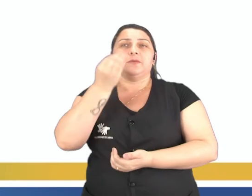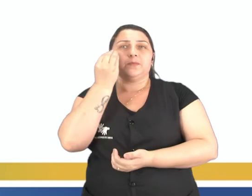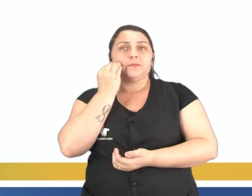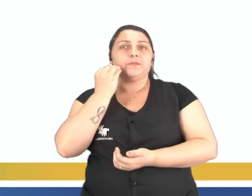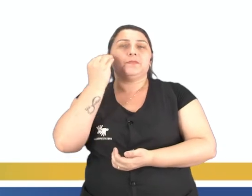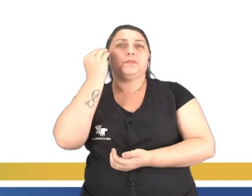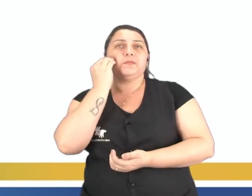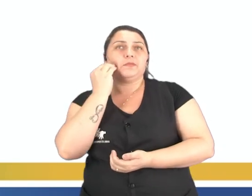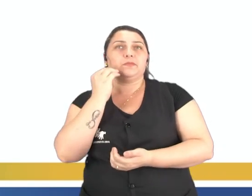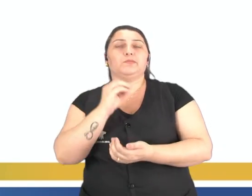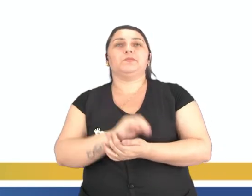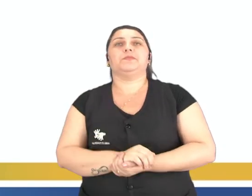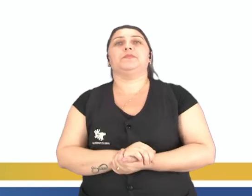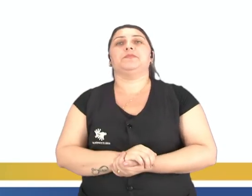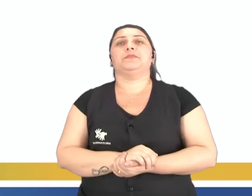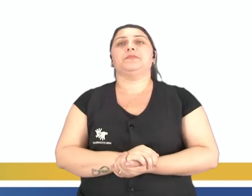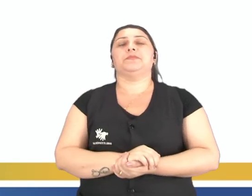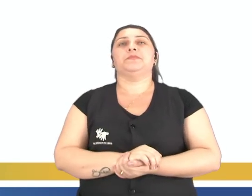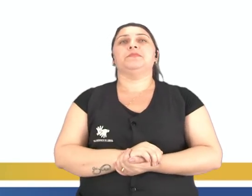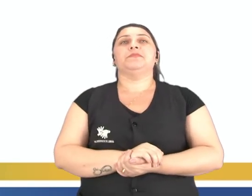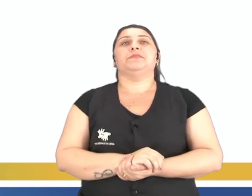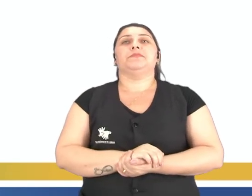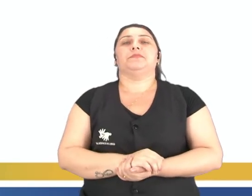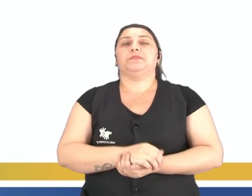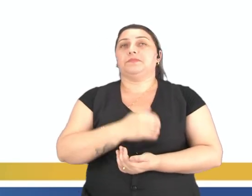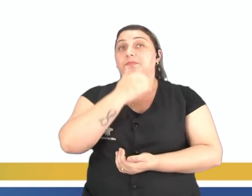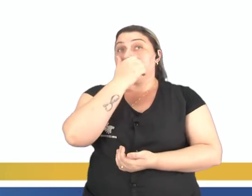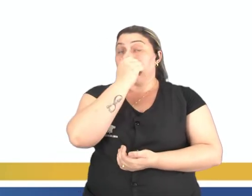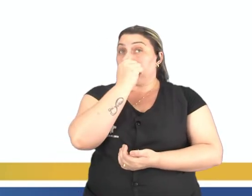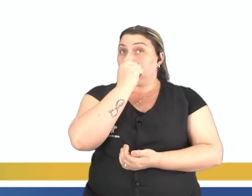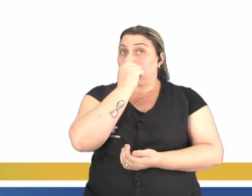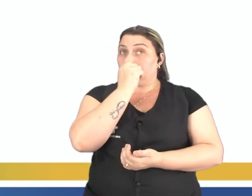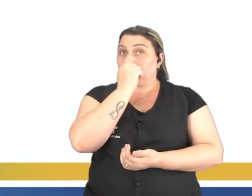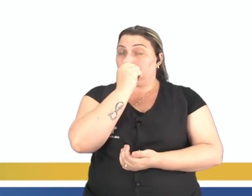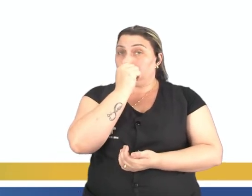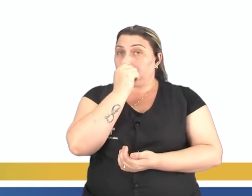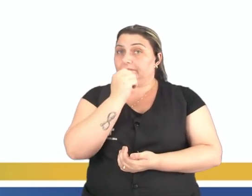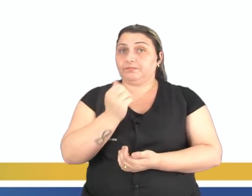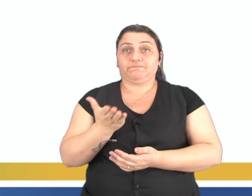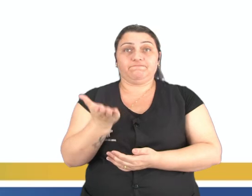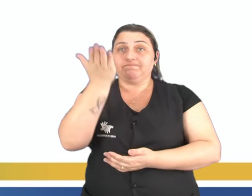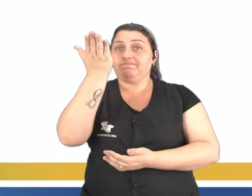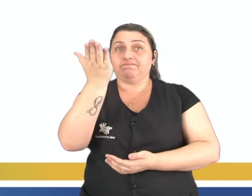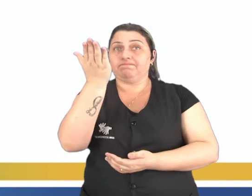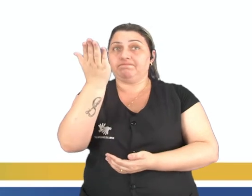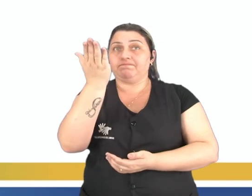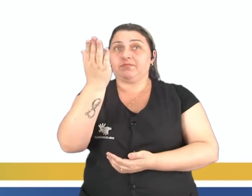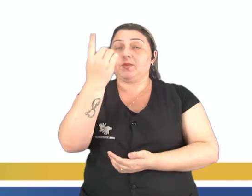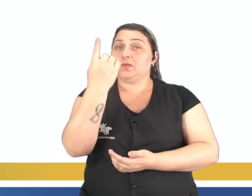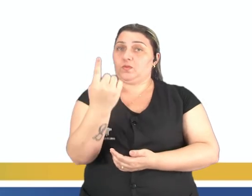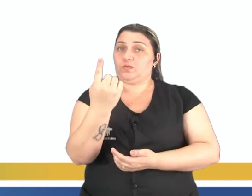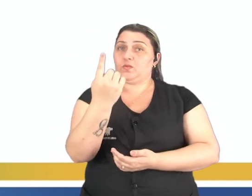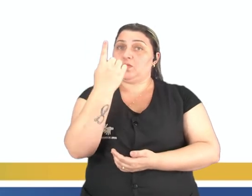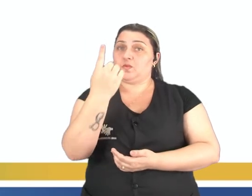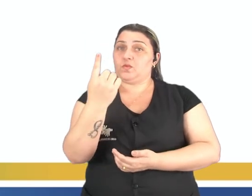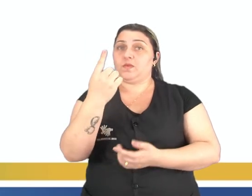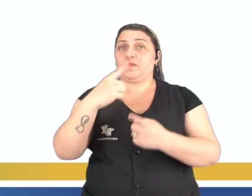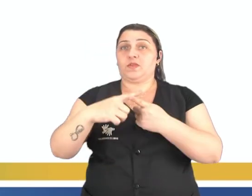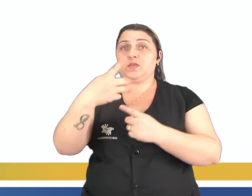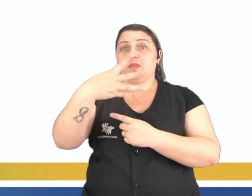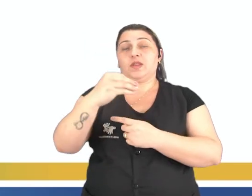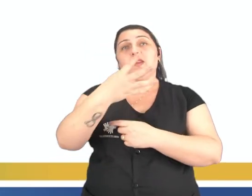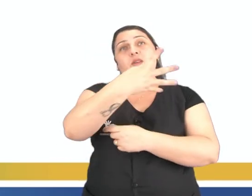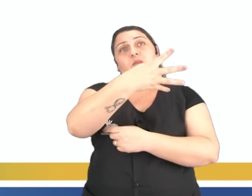1 vezes 40 dá 40, 2 vezes 40 dá 80, passou, não pode passar. Então, nós vamos multiplicar por 1. 1